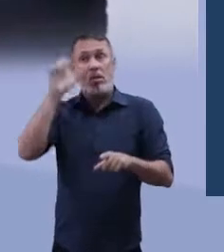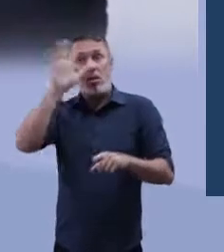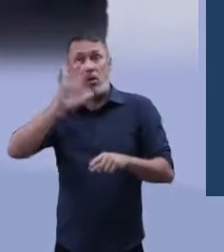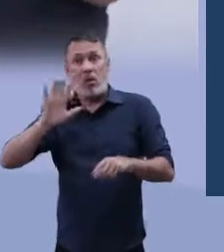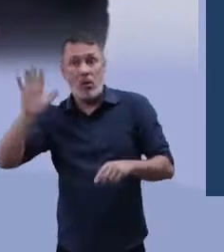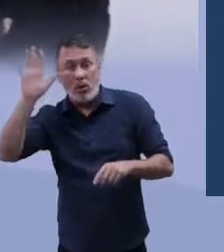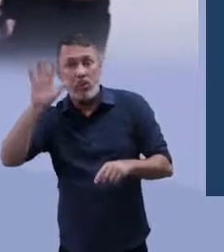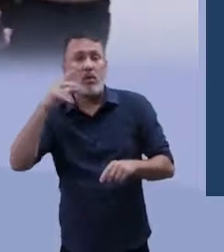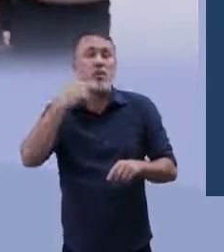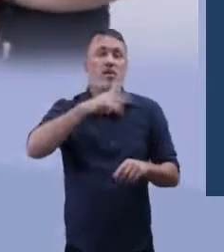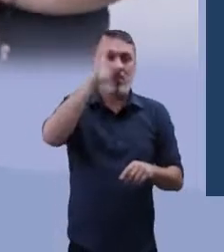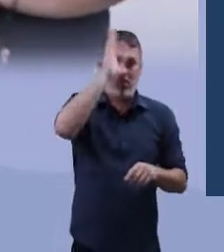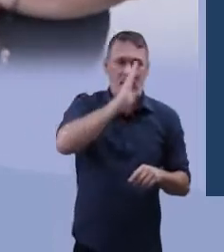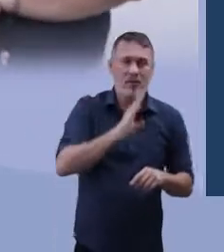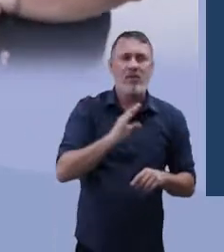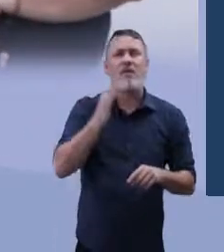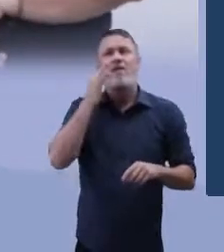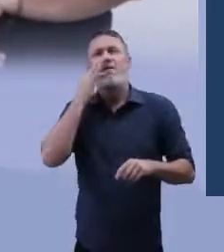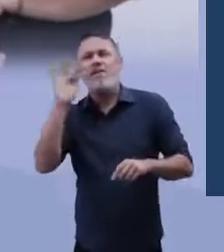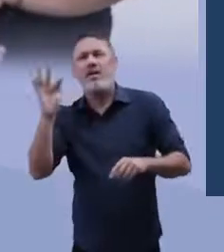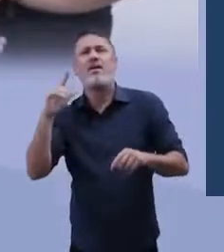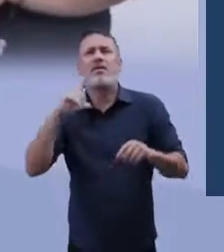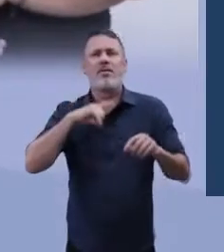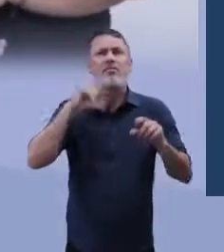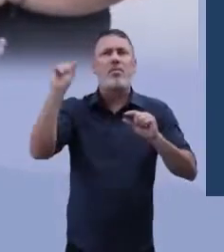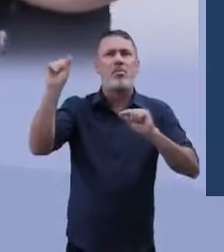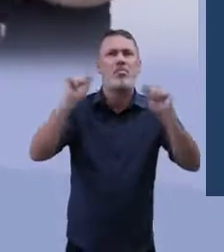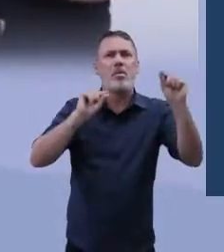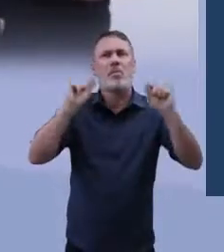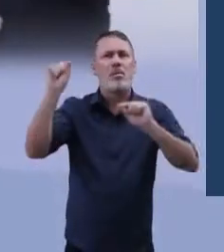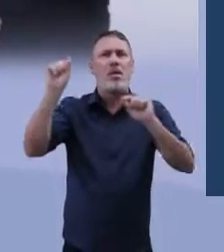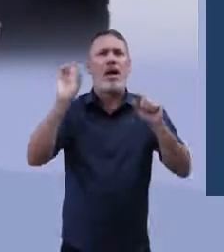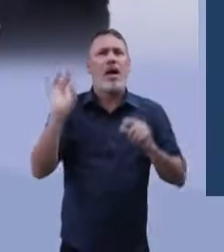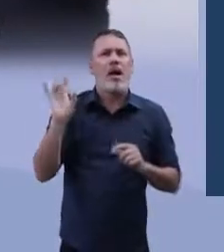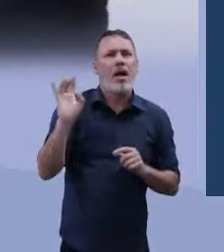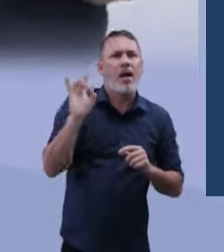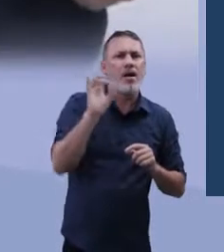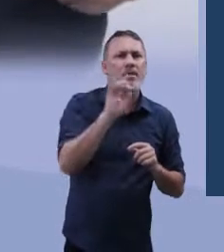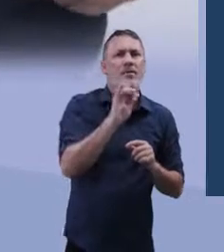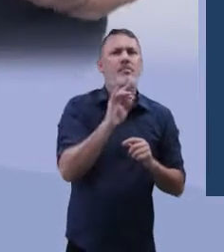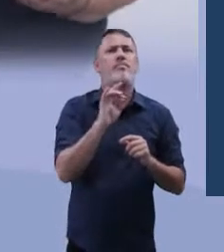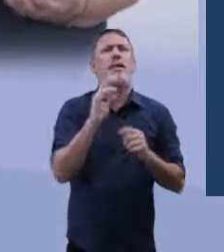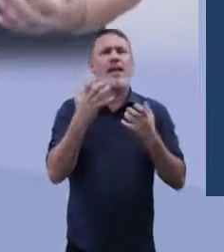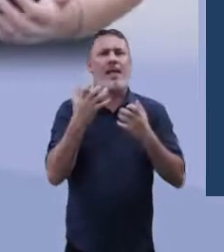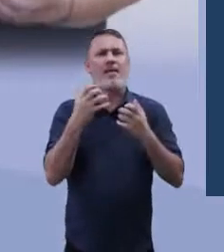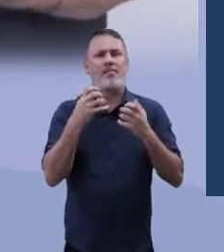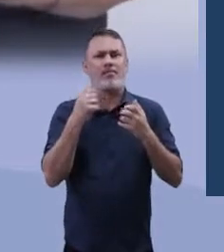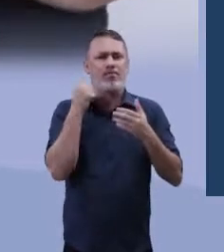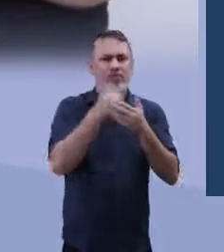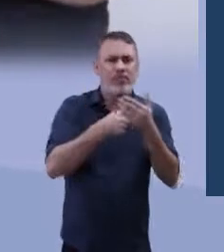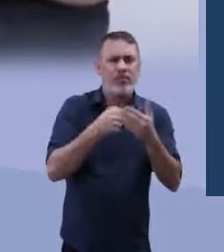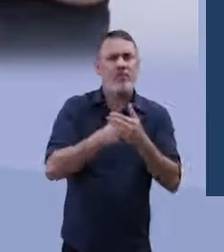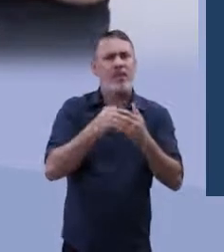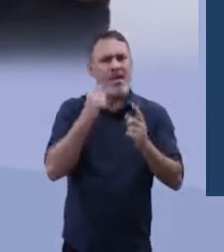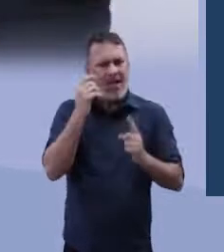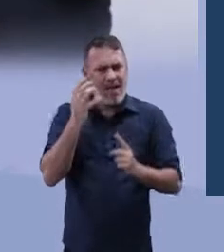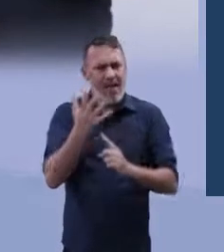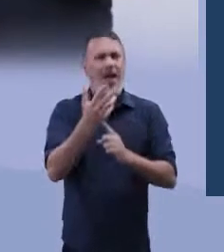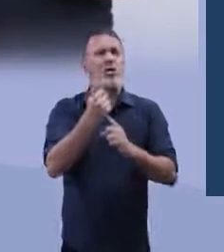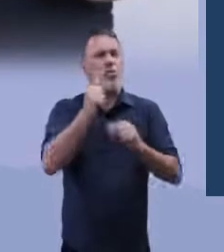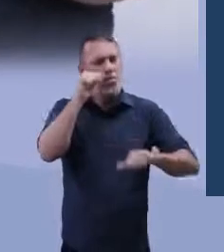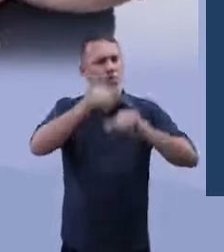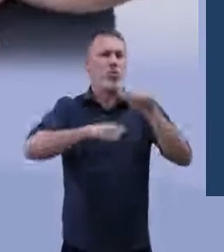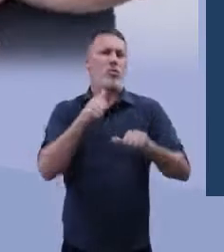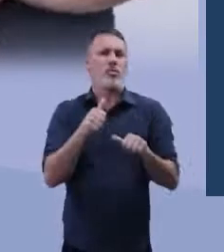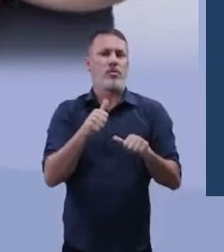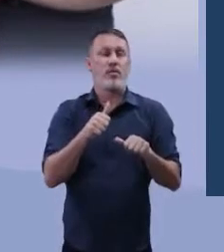temos ainda Camille Pissarro lá na França, todos lutando por uma mudança na arte. Chegaram a